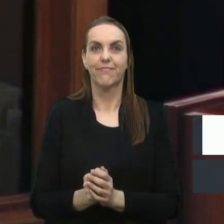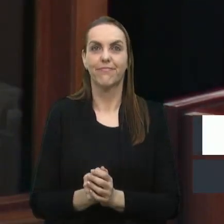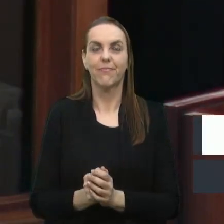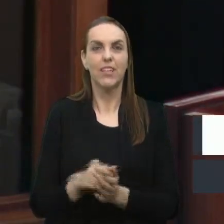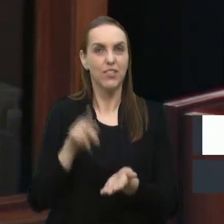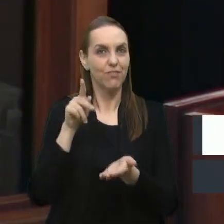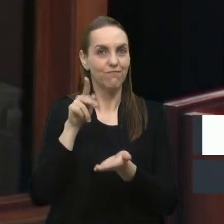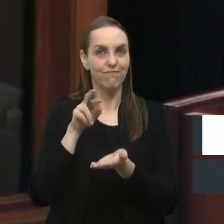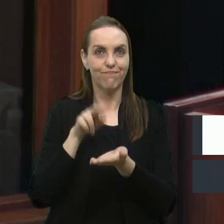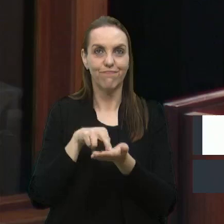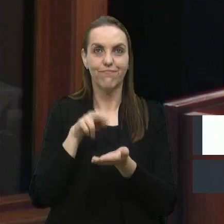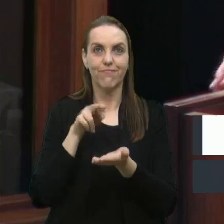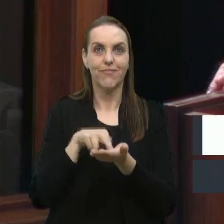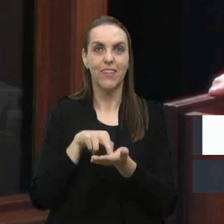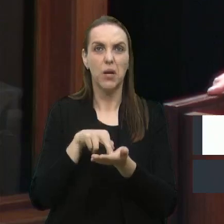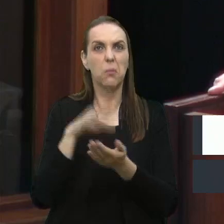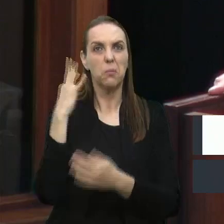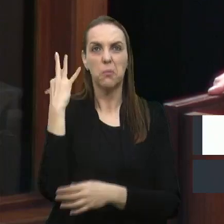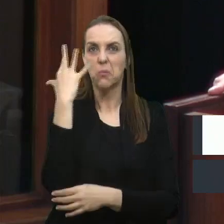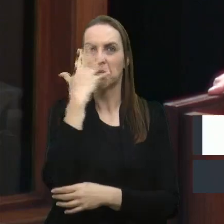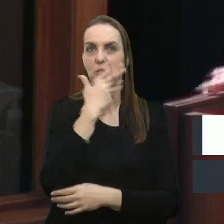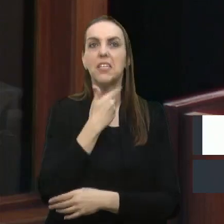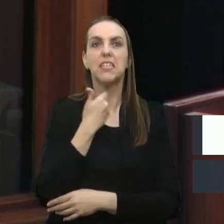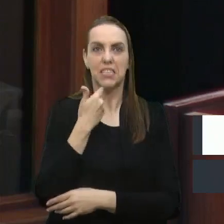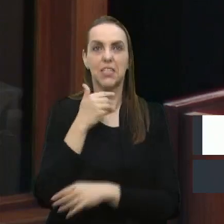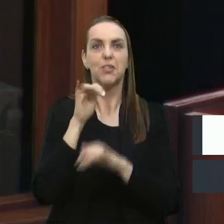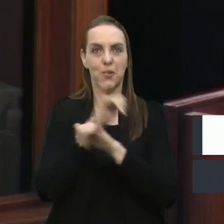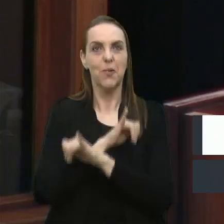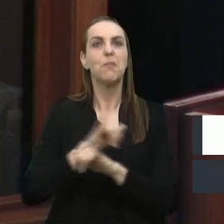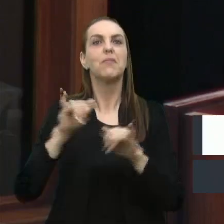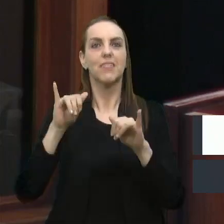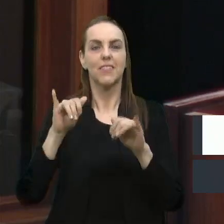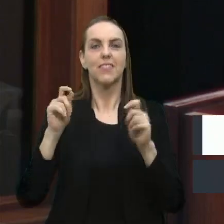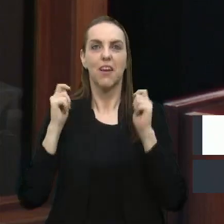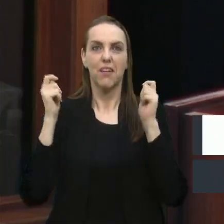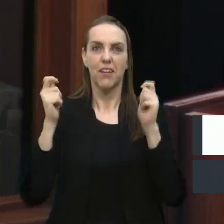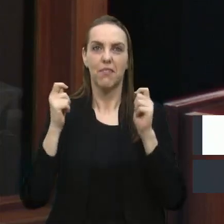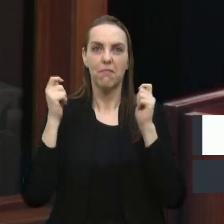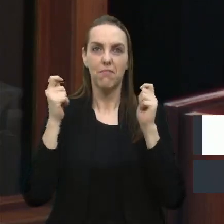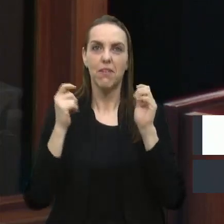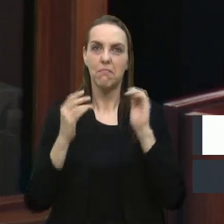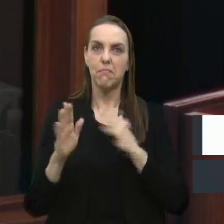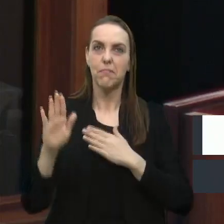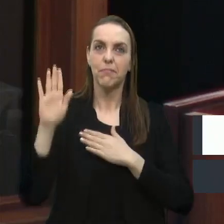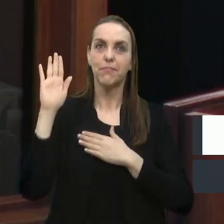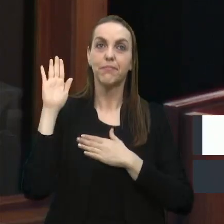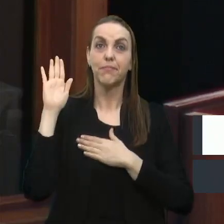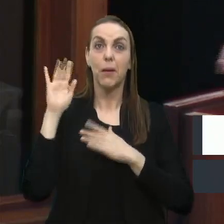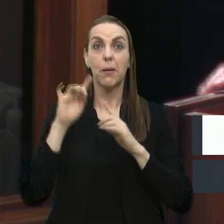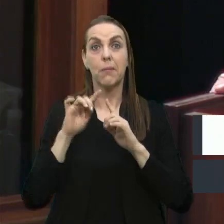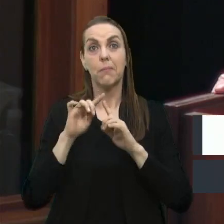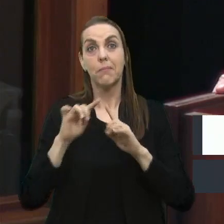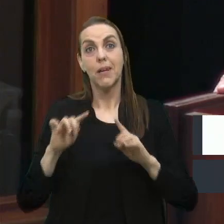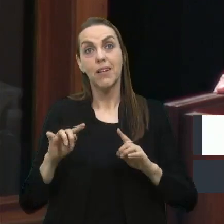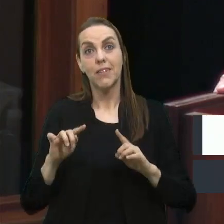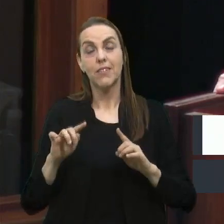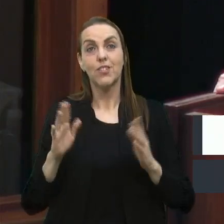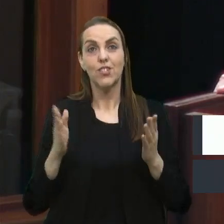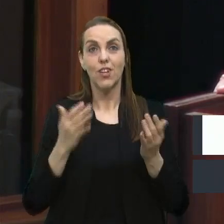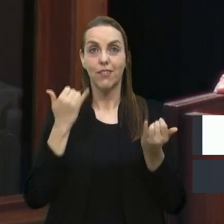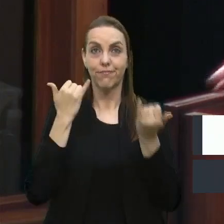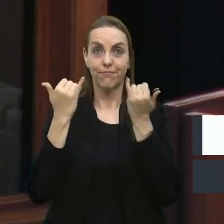realmente bonito o comercial de campanha, toda a promessa, mas já estamos com